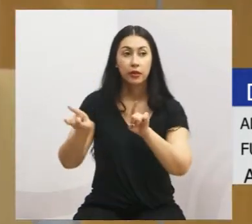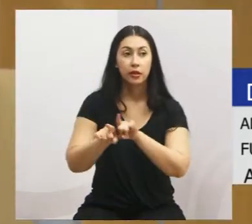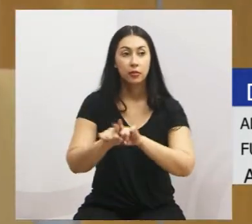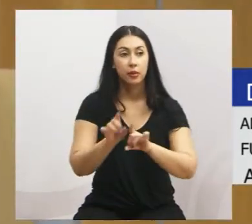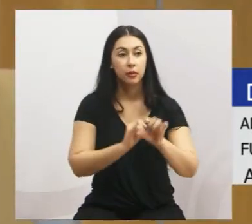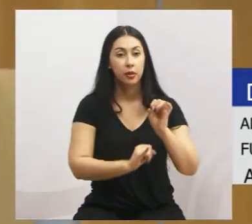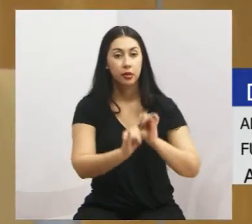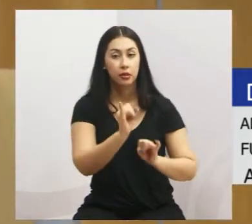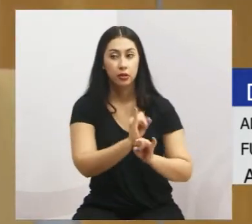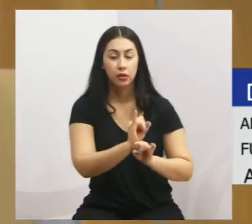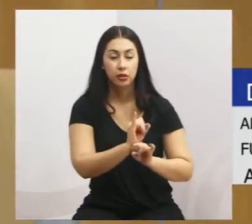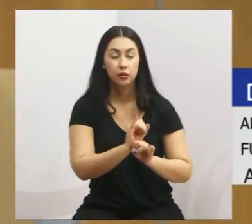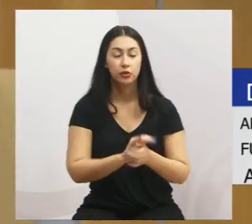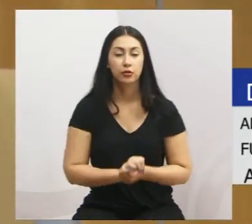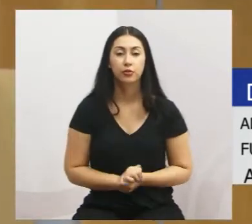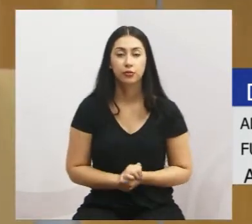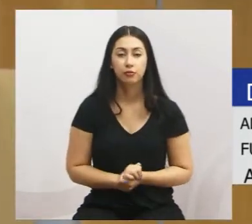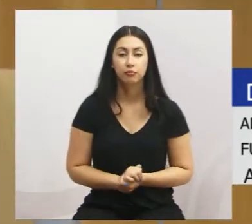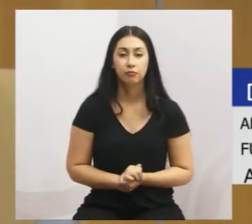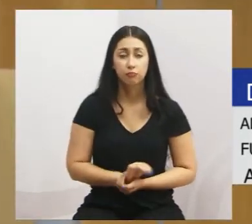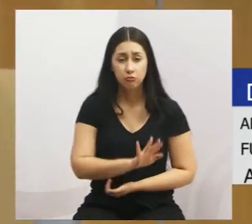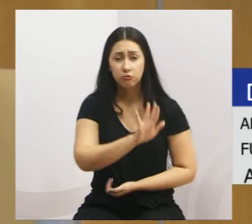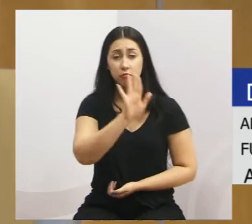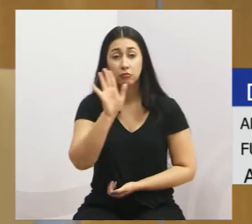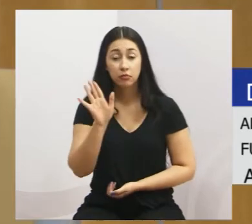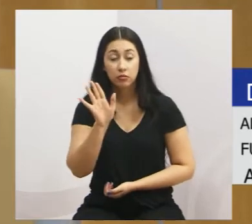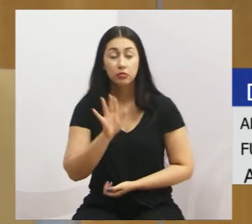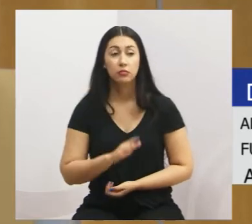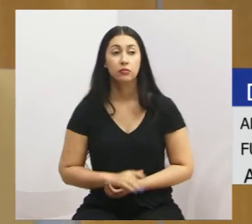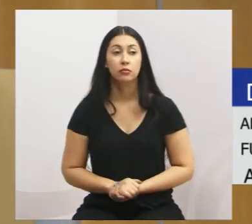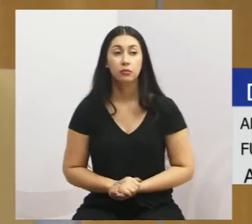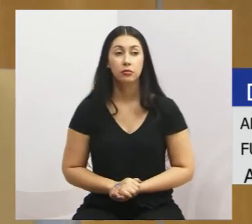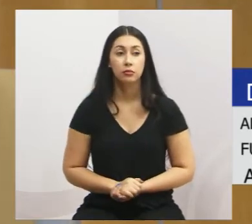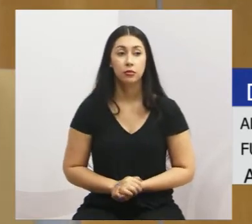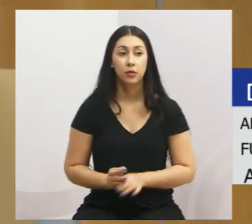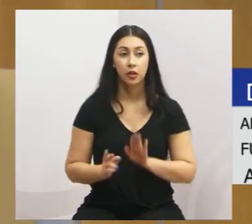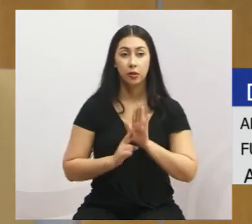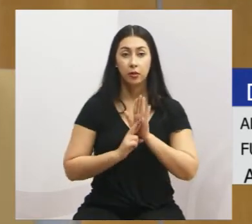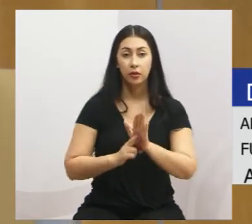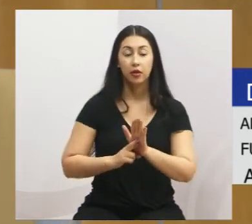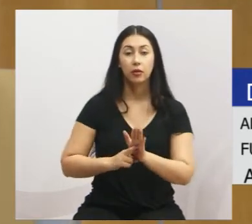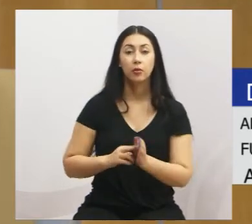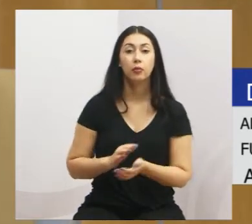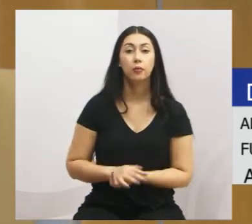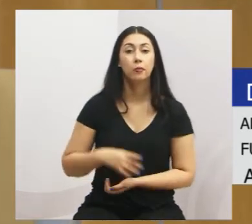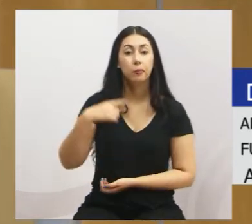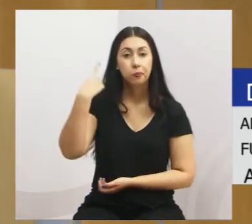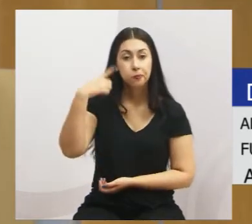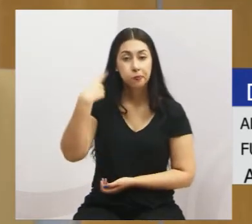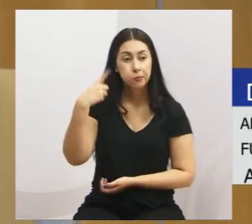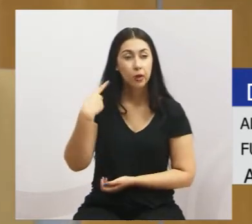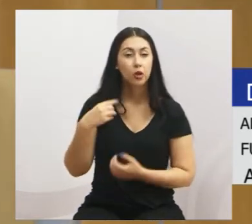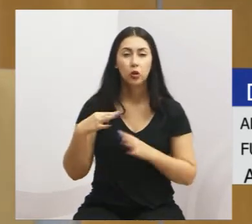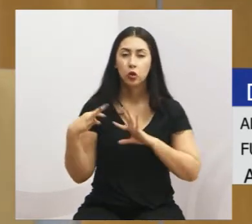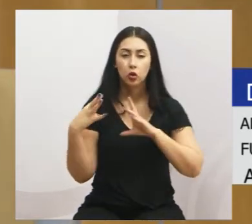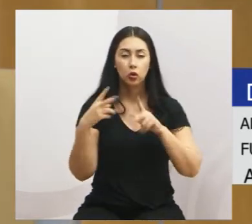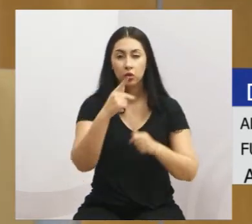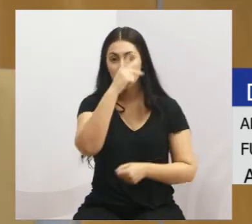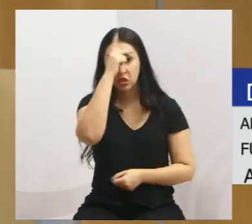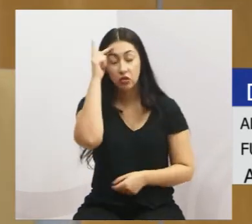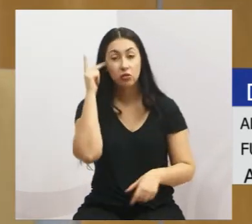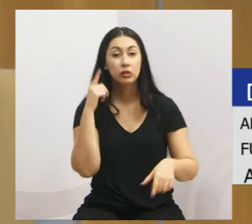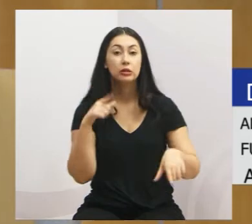internet. Cumprimentar, em nome do nosso advogado Wagner Bacro, todos os servidores dessa